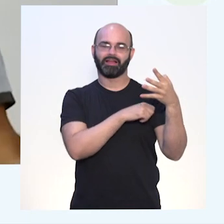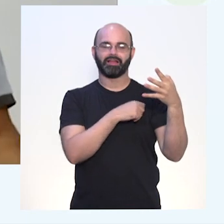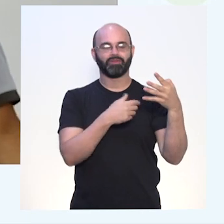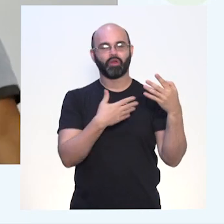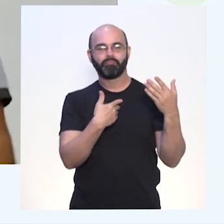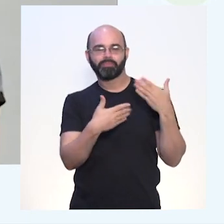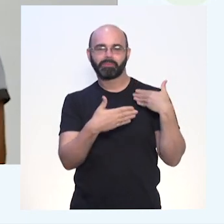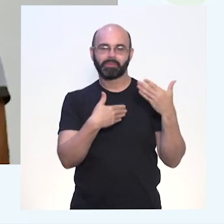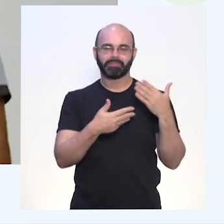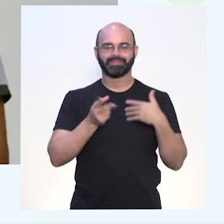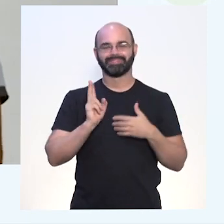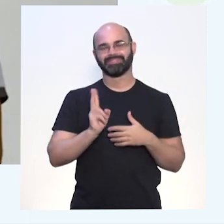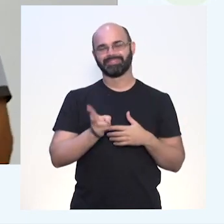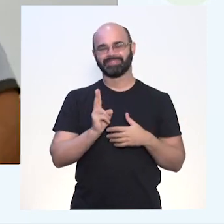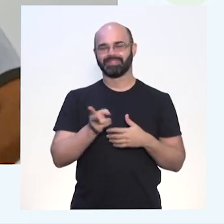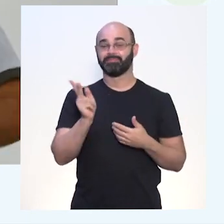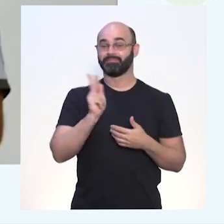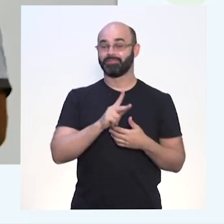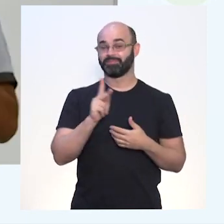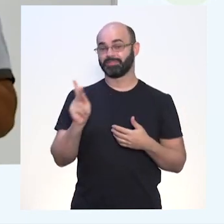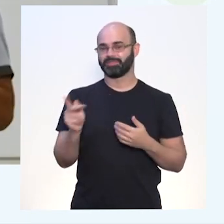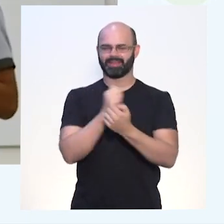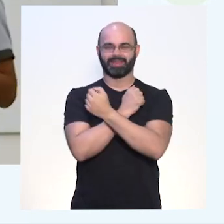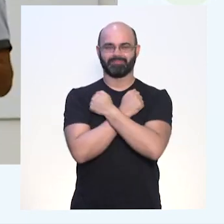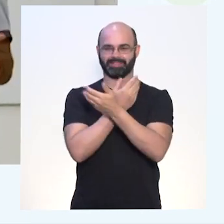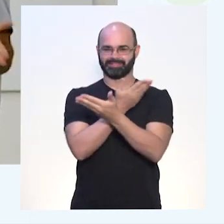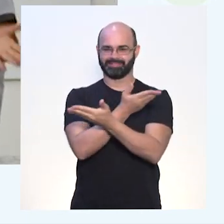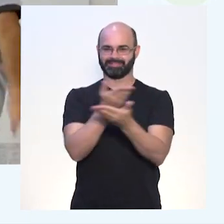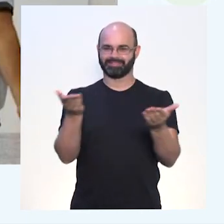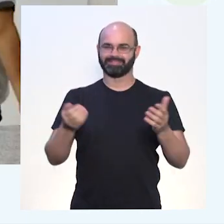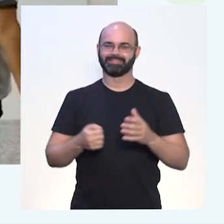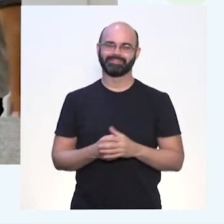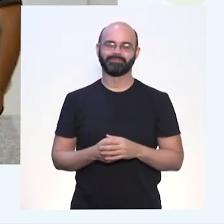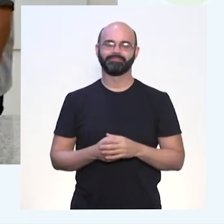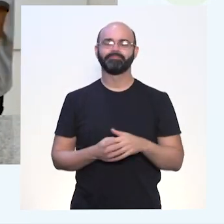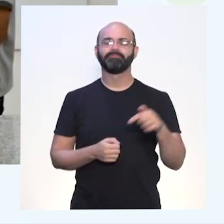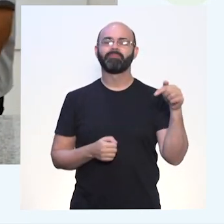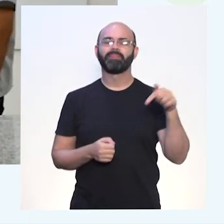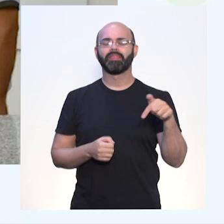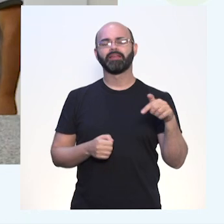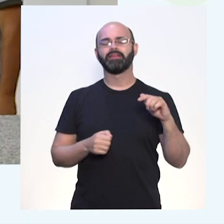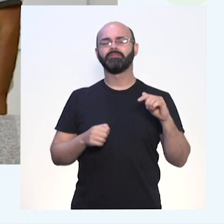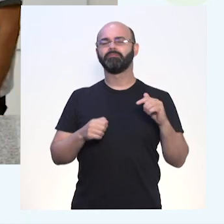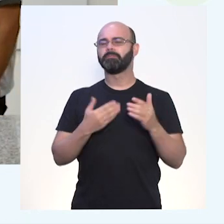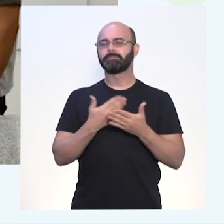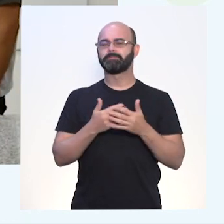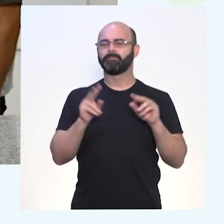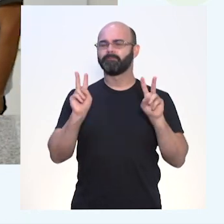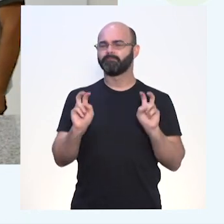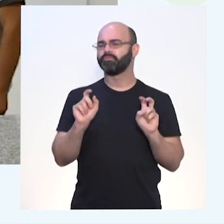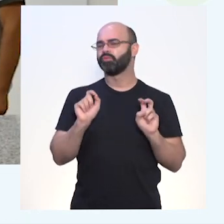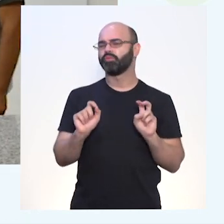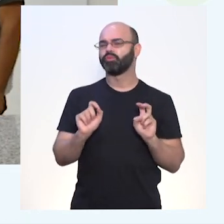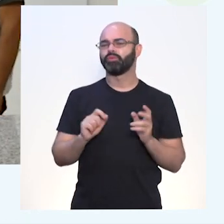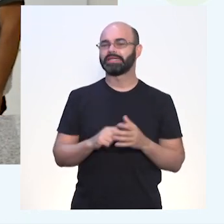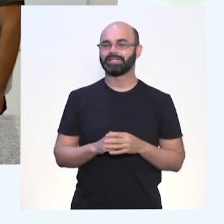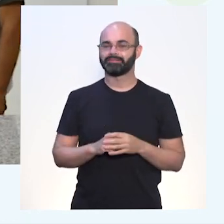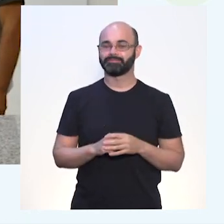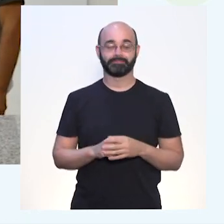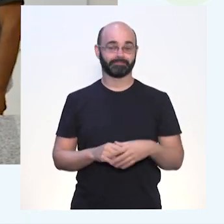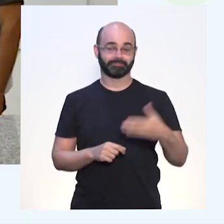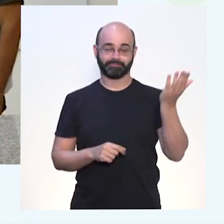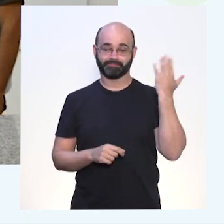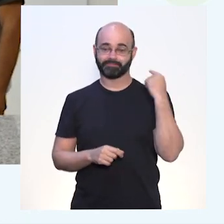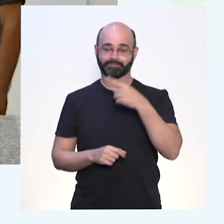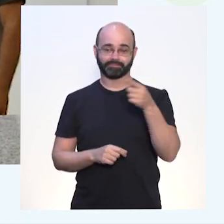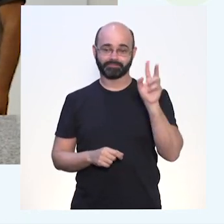Então um abraço a todos vocês aí, viu? Bom, a gente veio aqui para uma aula. Do que vai falar essa aula, Pro? A gente vai dar continuidade no que vocês já vêm